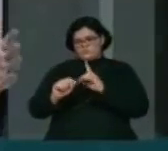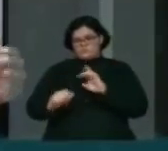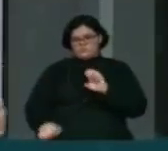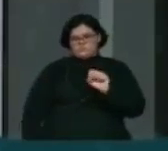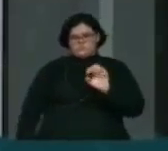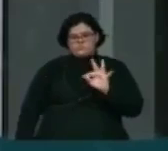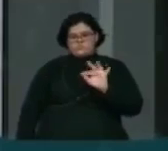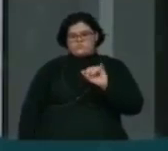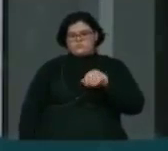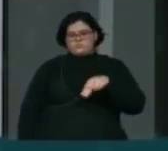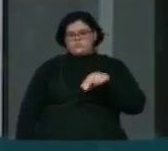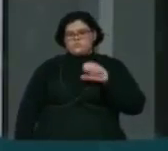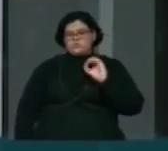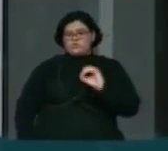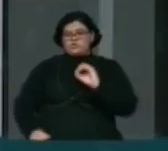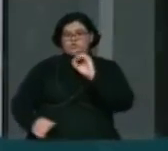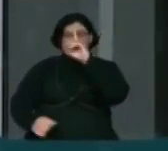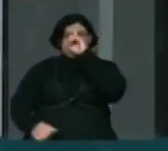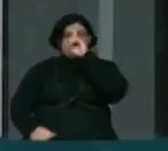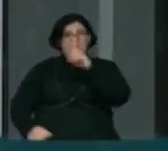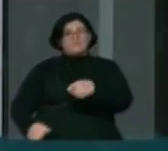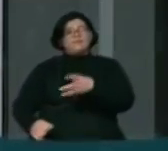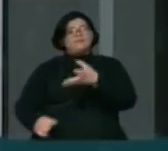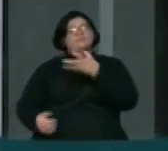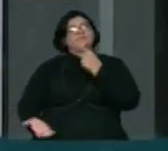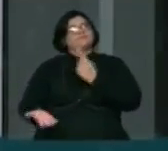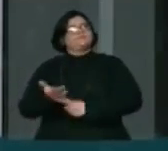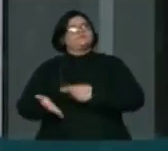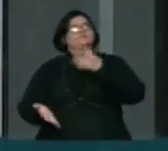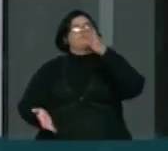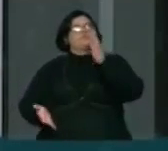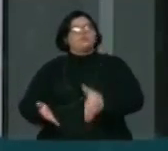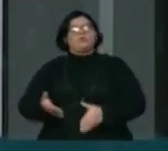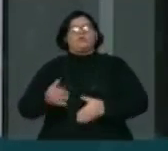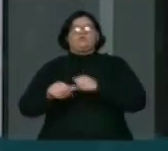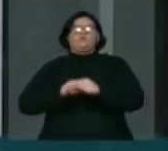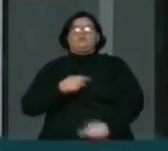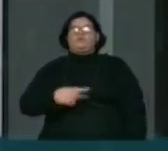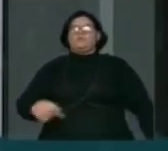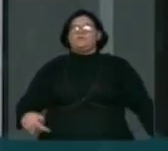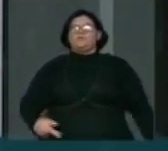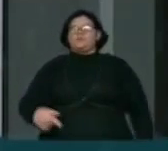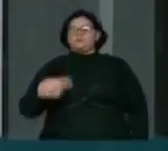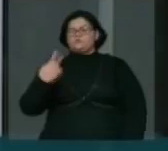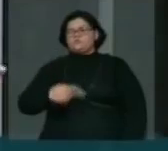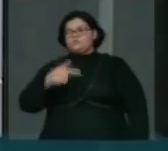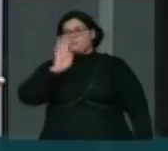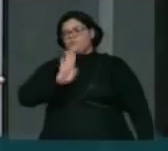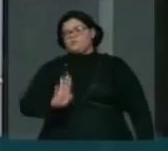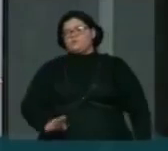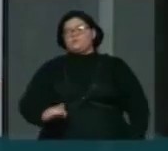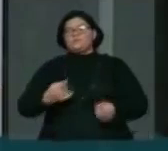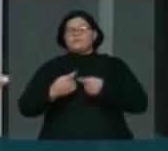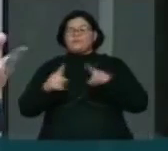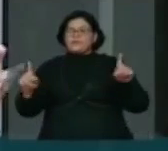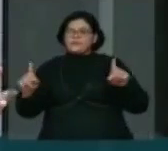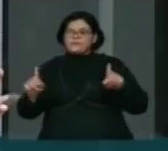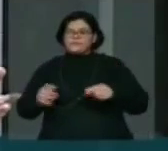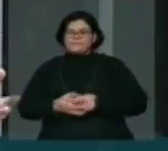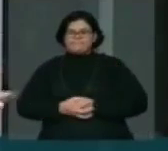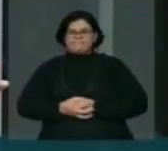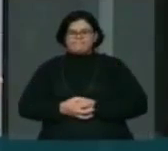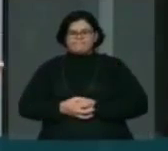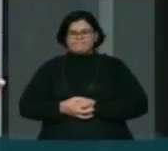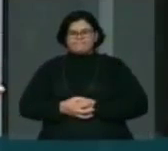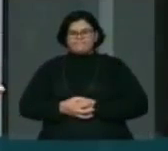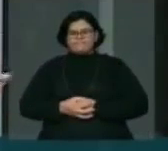apontava à presidência da República, que ele tinha um encontro marcado com a presidência da República. E, no entanto, para